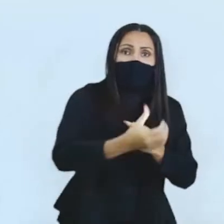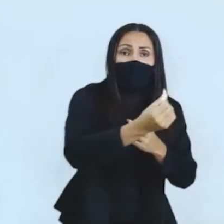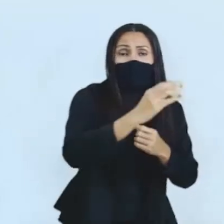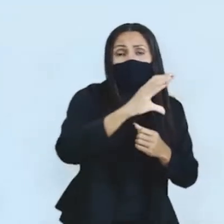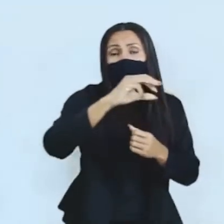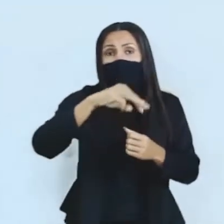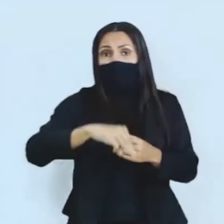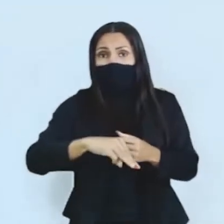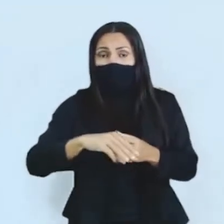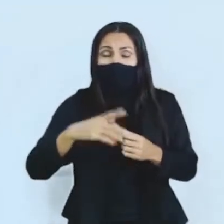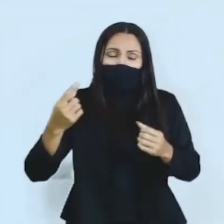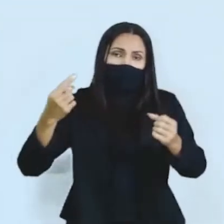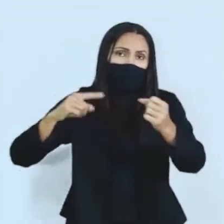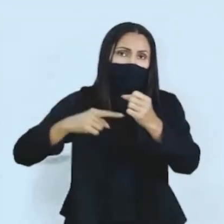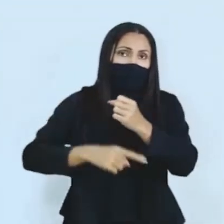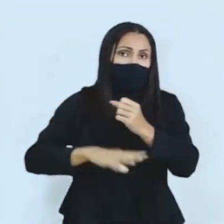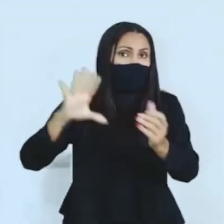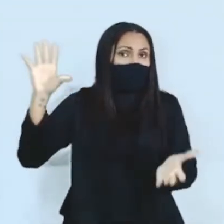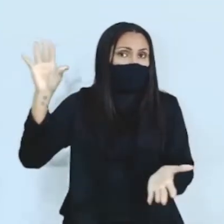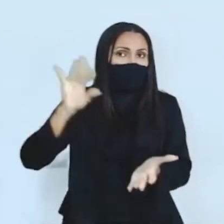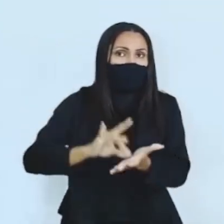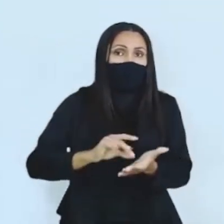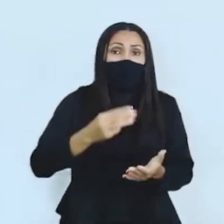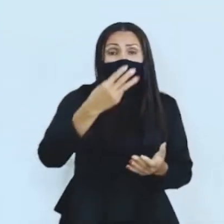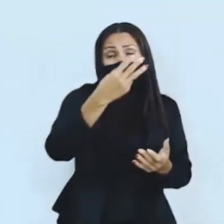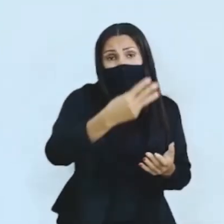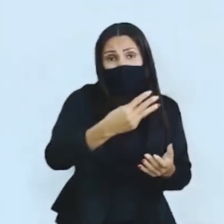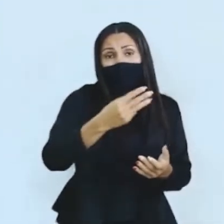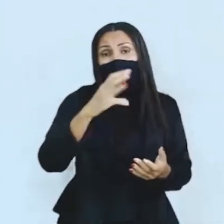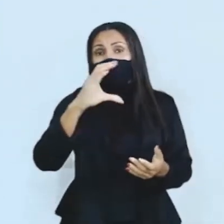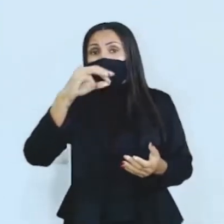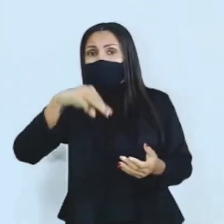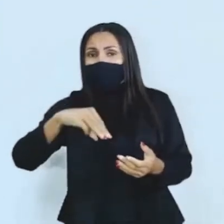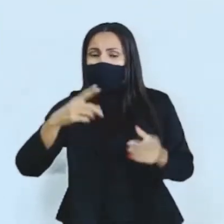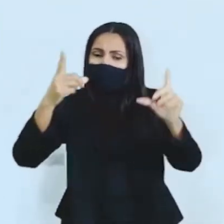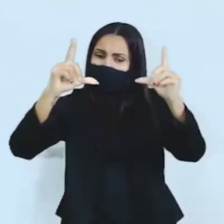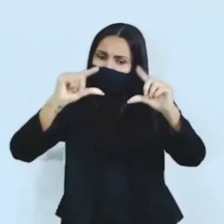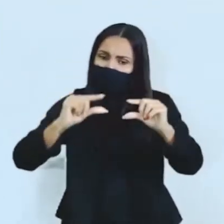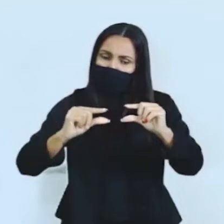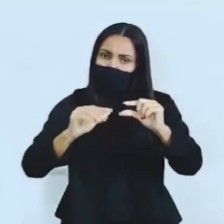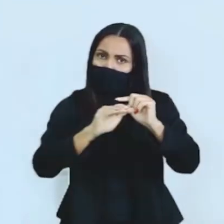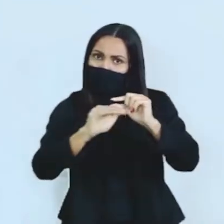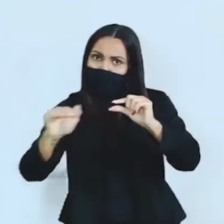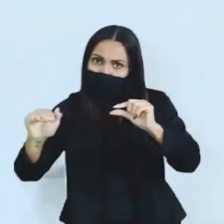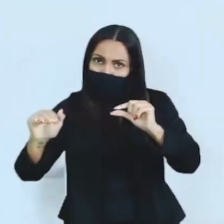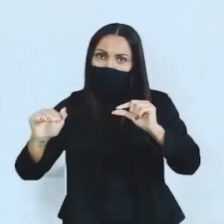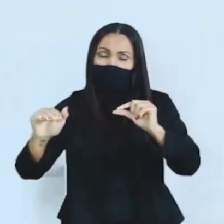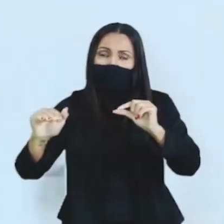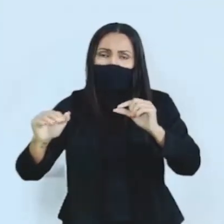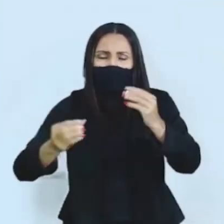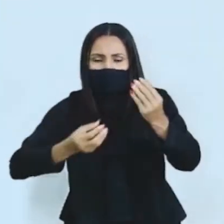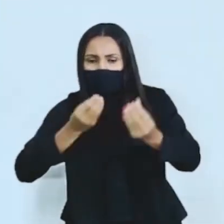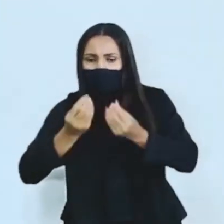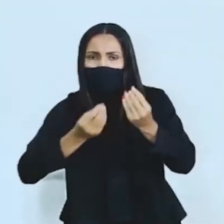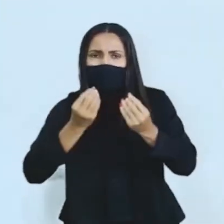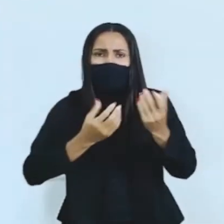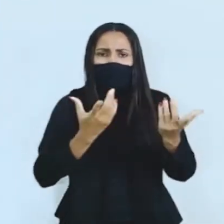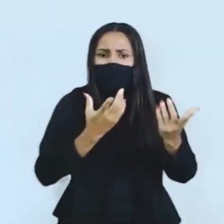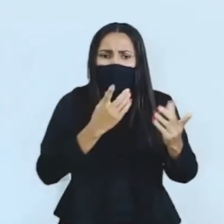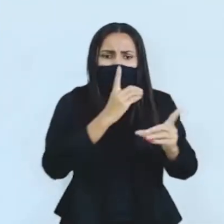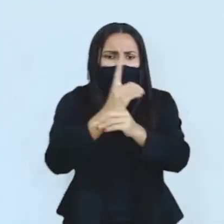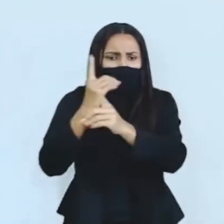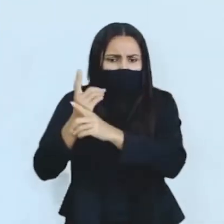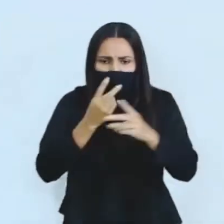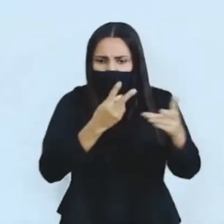a profundidade que eu apliquei na projeção foi 3 centímetros. Ela diminuiu pela metade. Então, como é que você vai descobrir